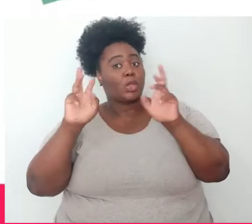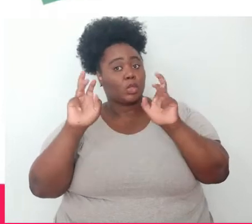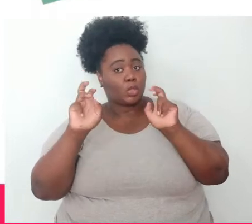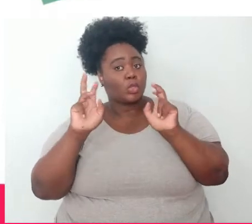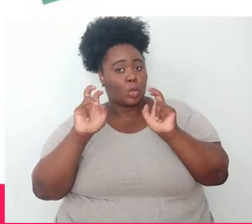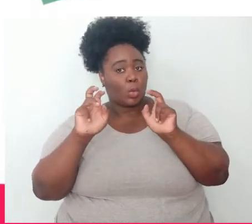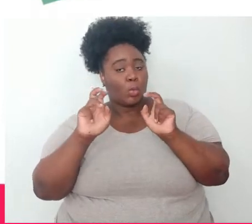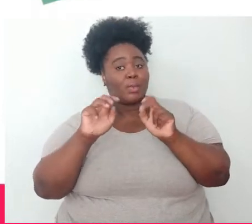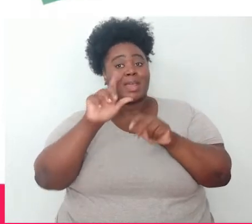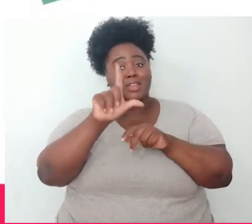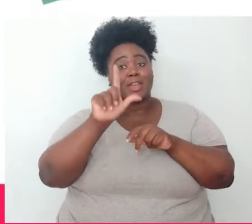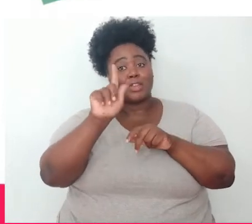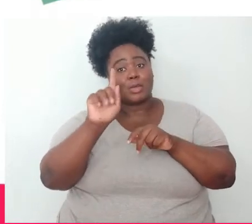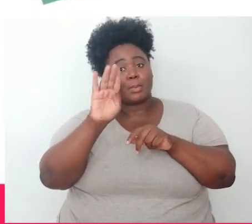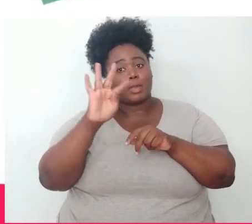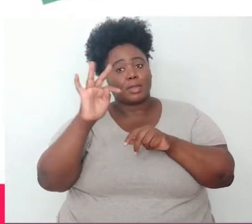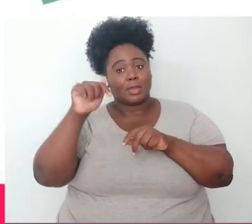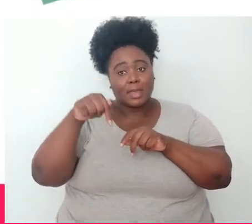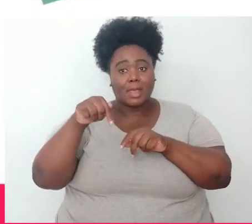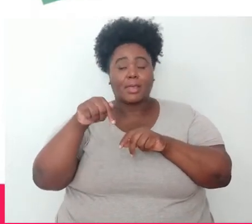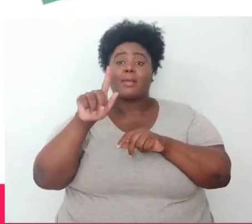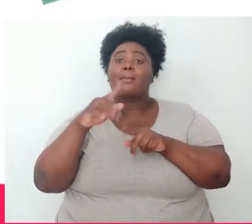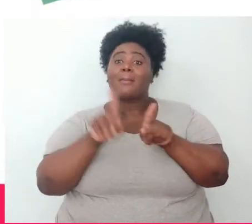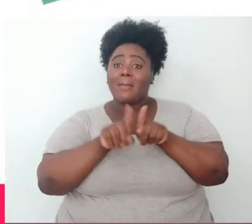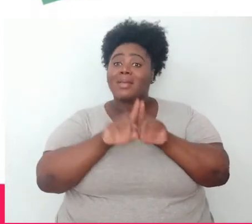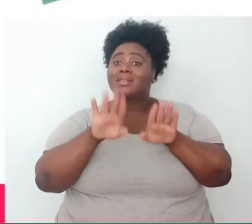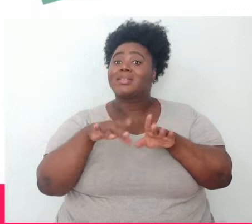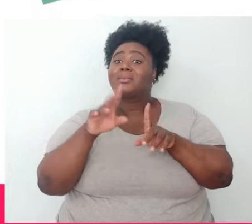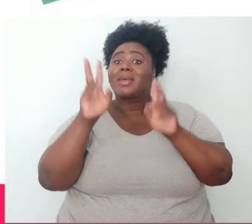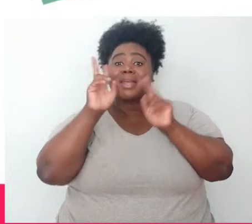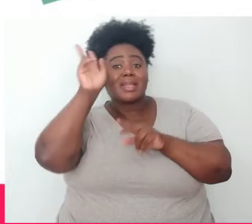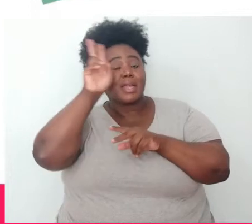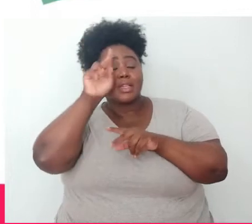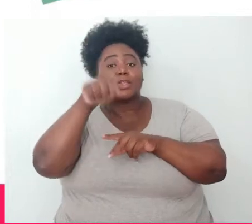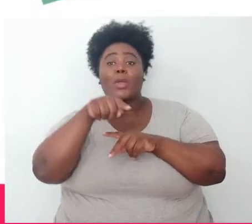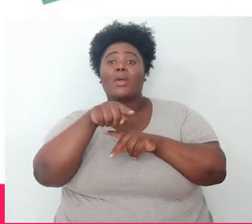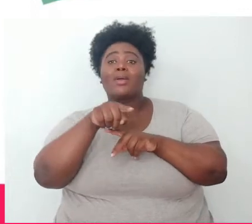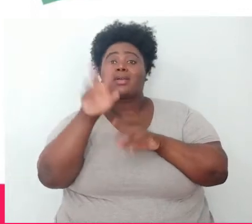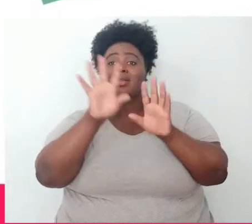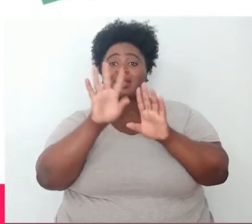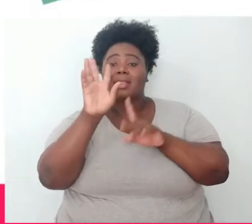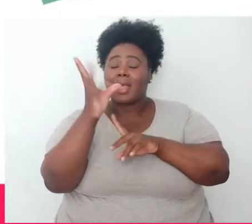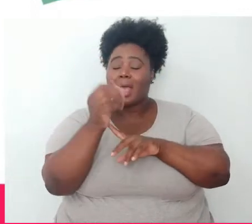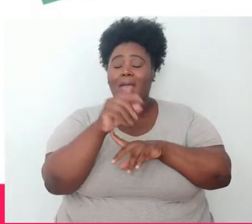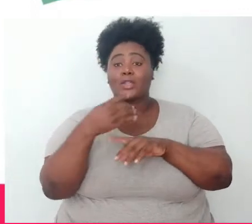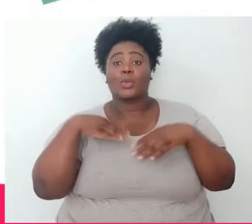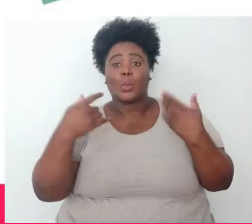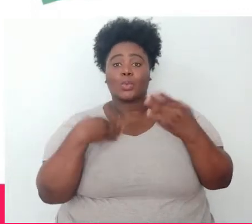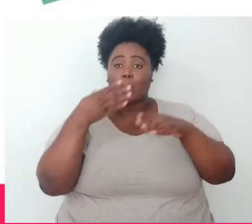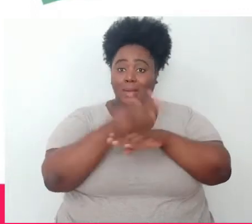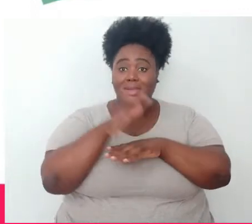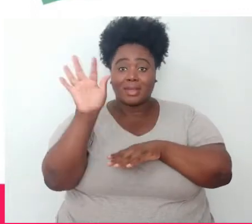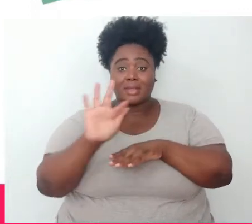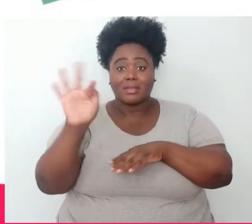sobre questões LGBTQIA+, mas dentro mesmo da história da arte. Eu acho que desde quando eu entrei na graduação, eu